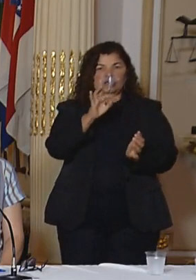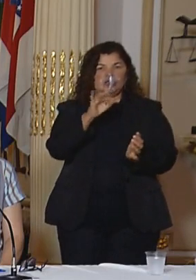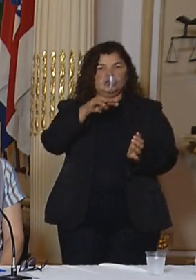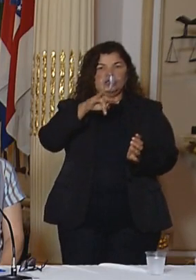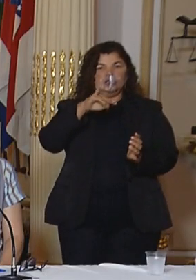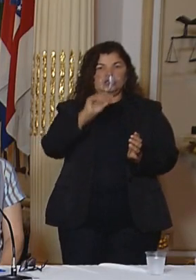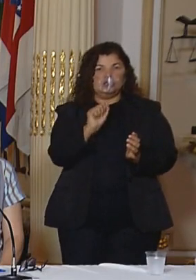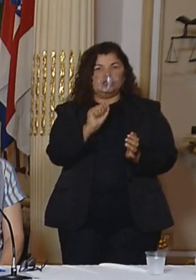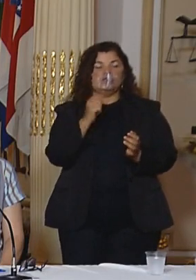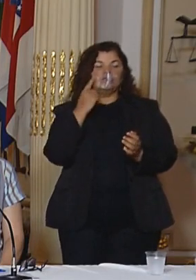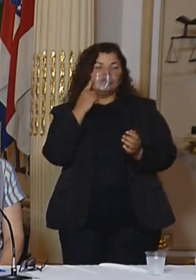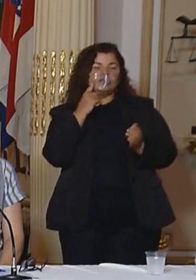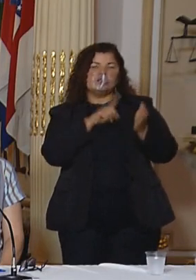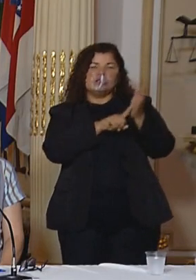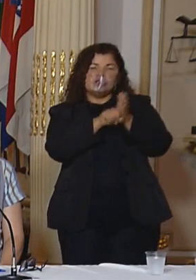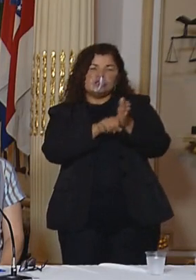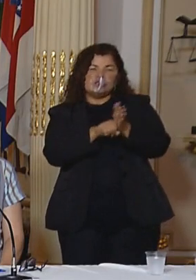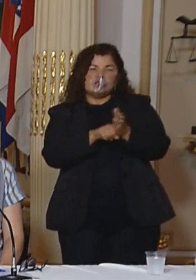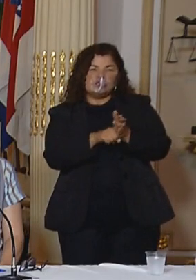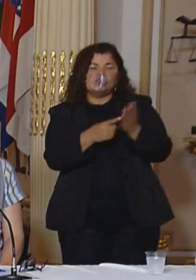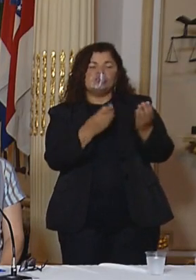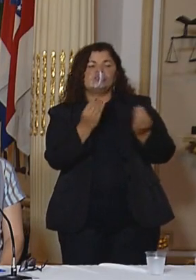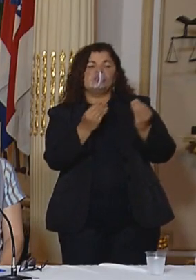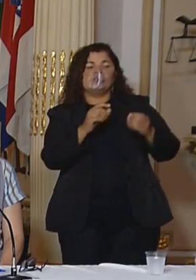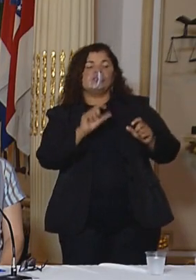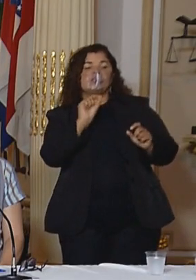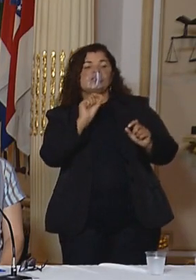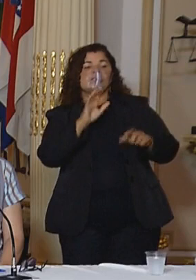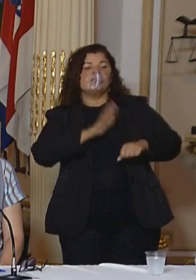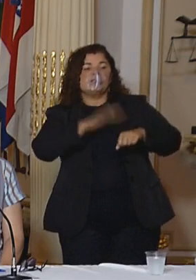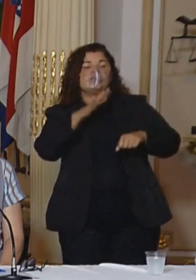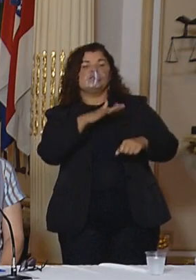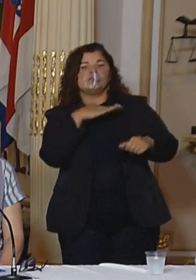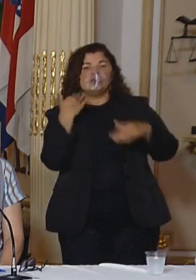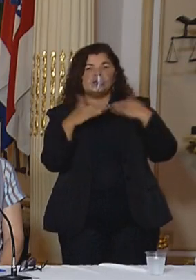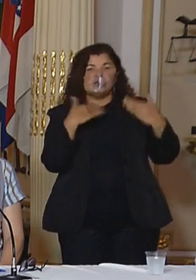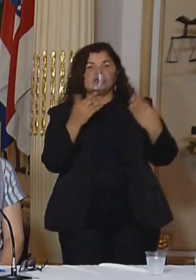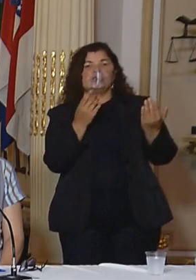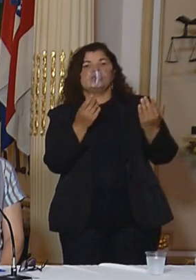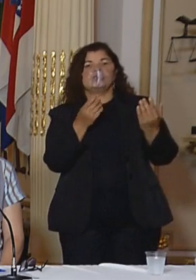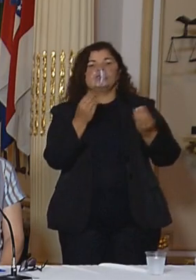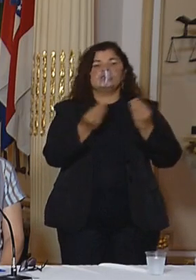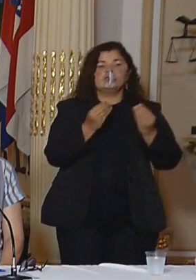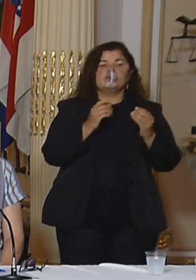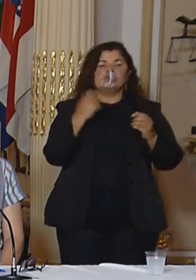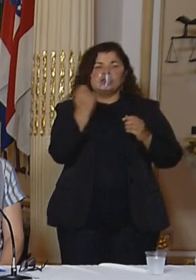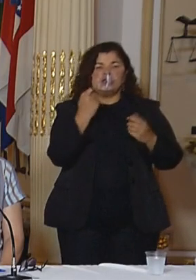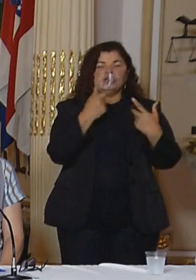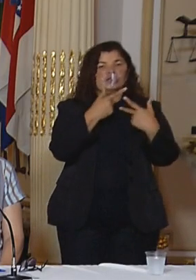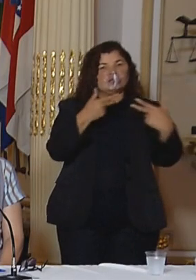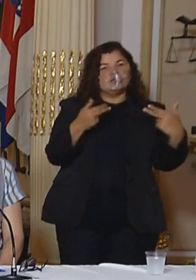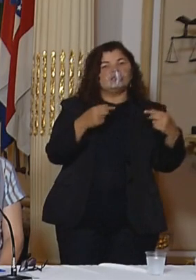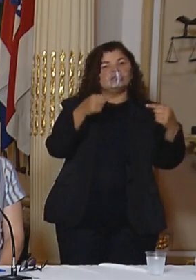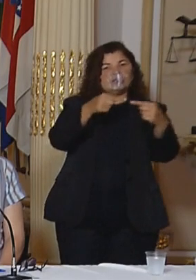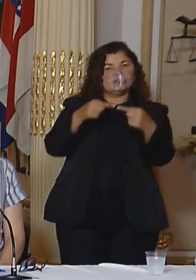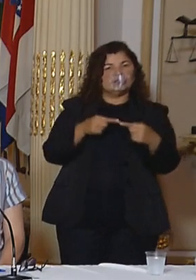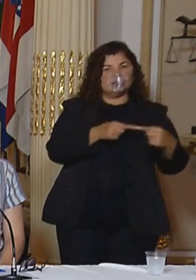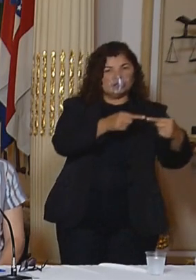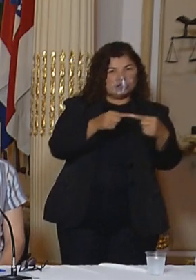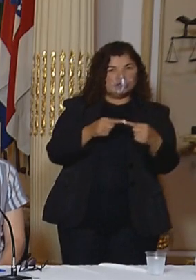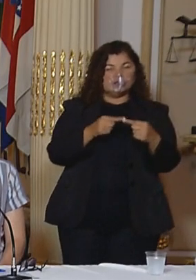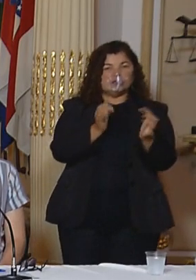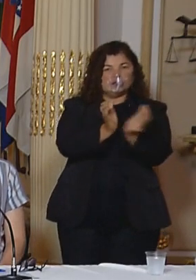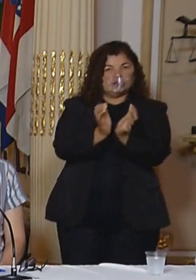estudos de incidência, né, de mortalidade sobre essas diversas condições. Então, a gente